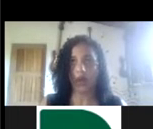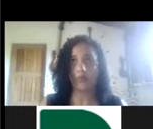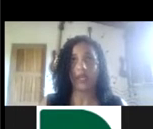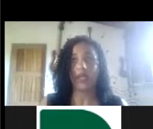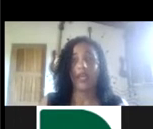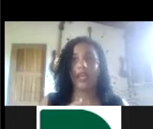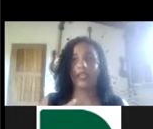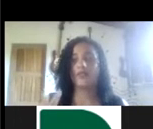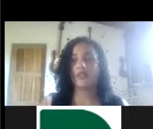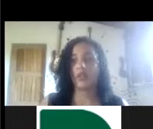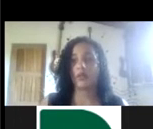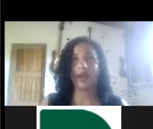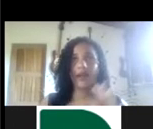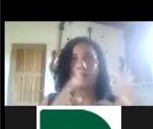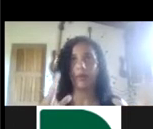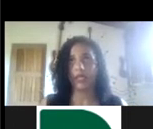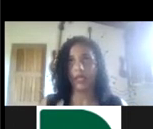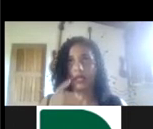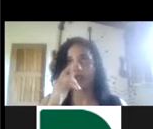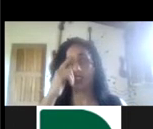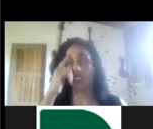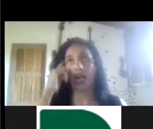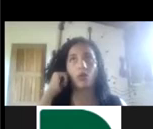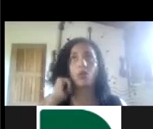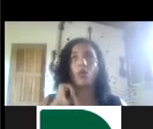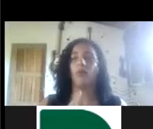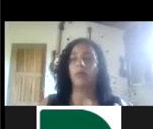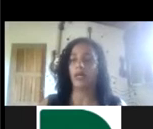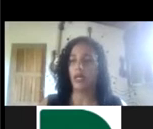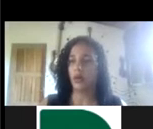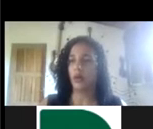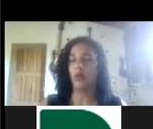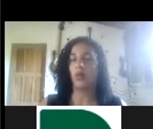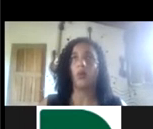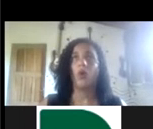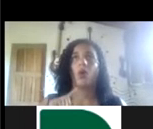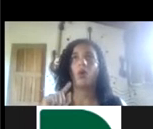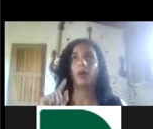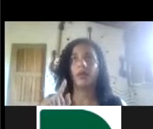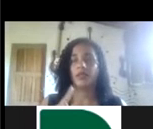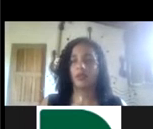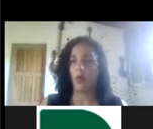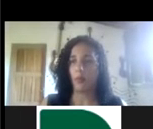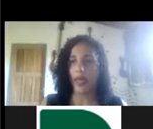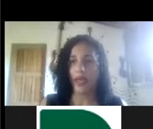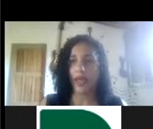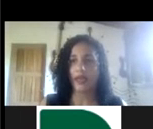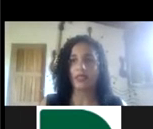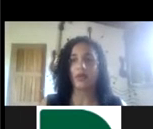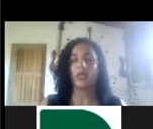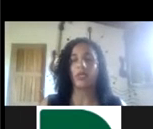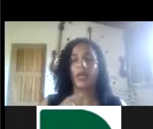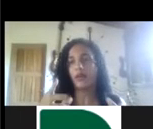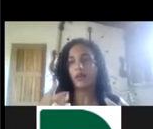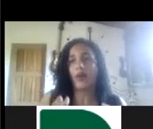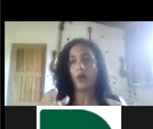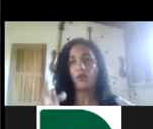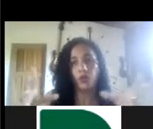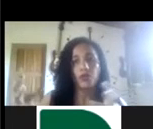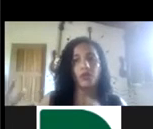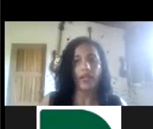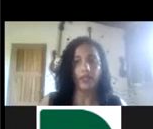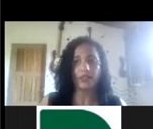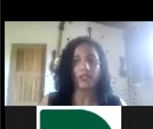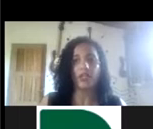maneira virtual. Eles fizeram uma campanha de diálogo com o banco, com empresas do comércio, que eram o